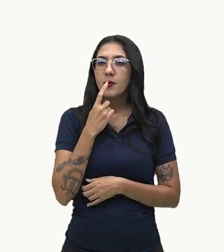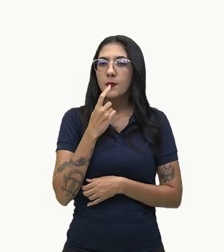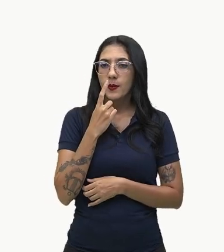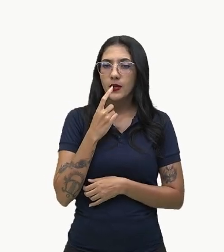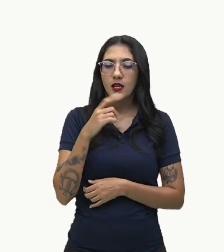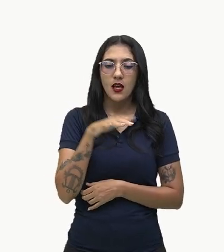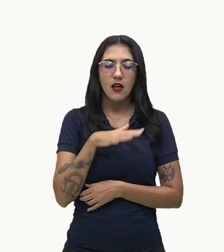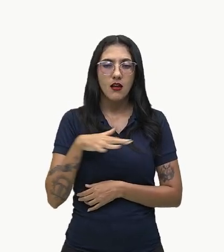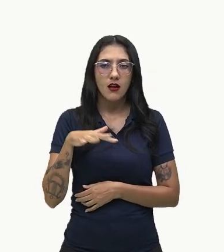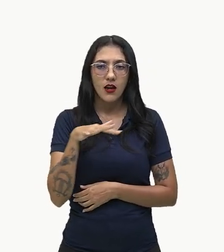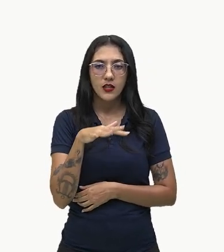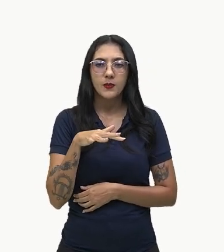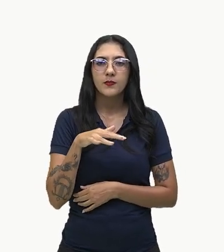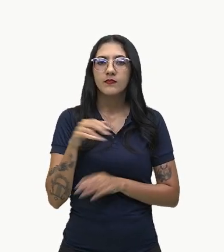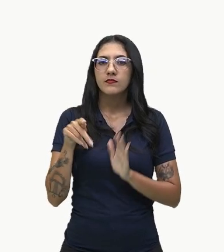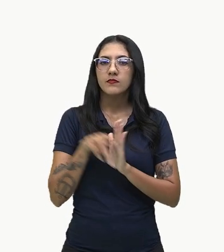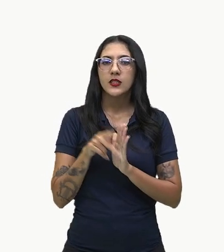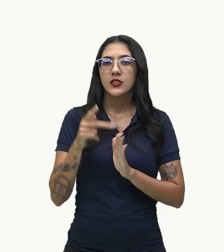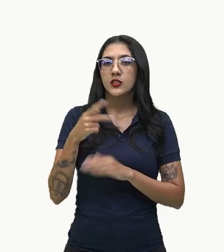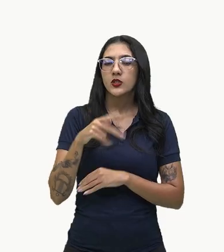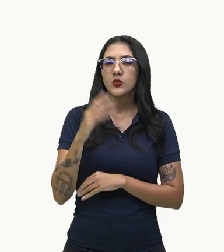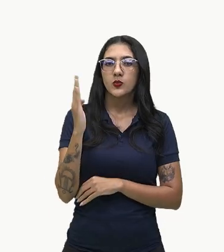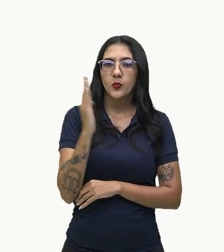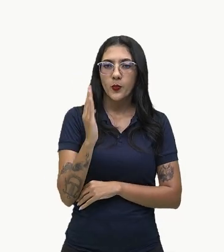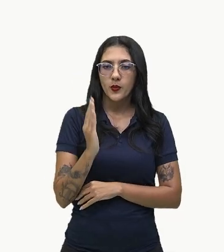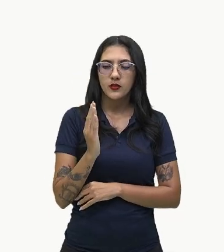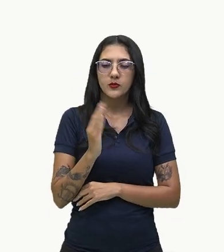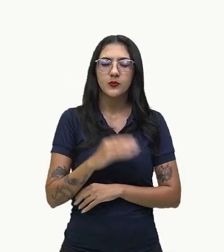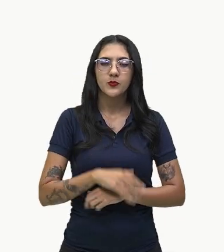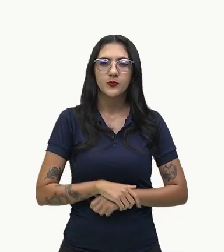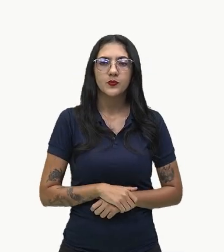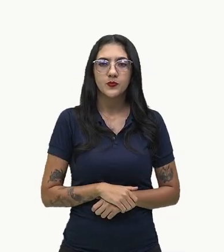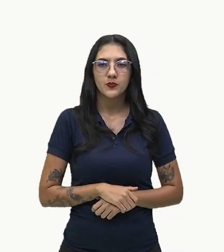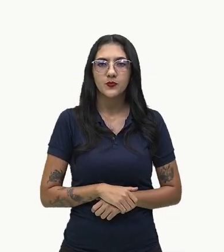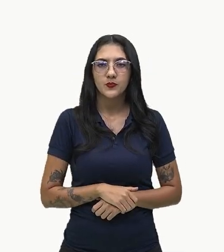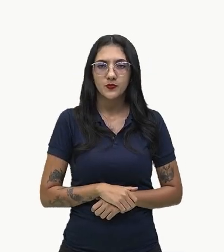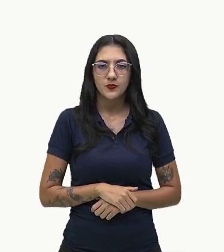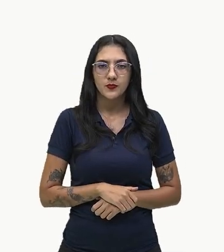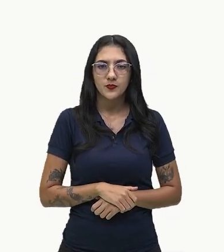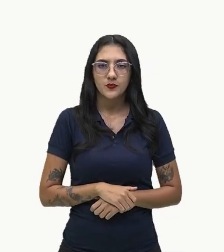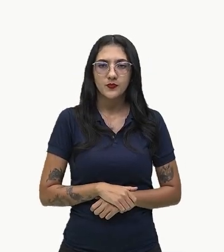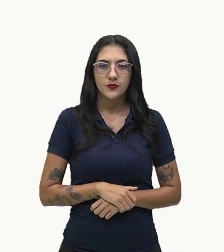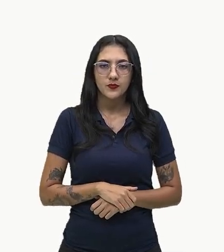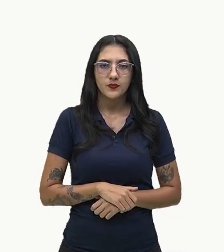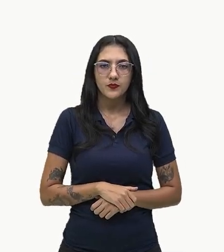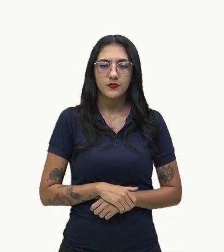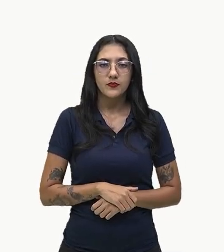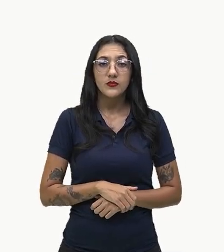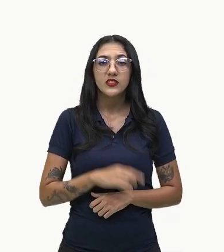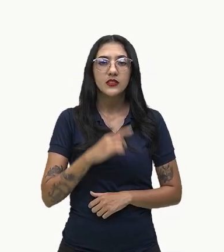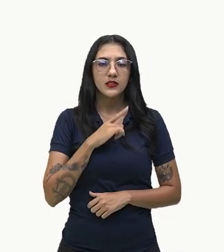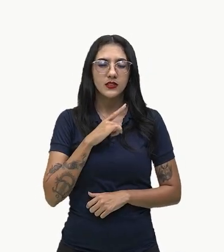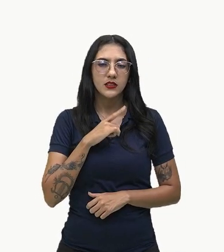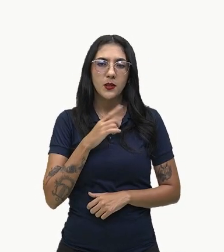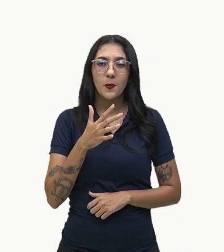a faixa litorânea do nosso país, ou melhor, a fronteira litorânea. São cerca